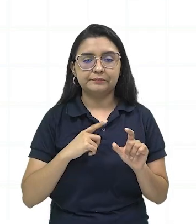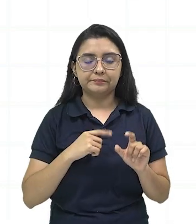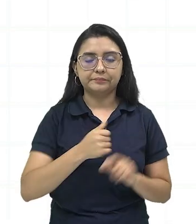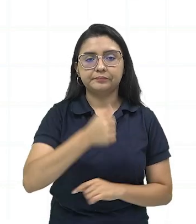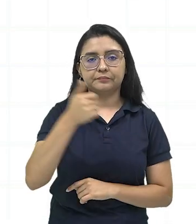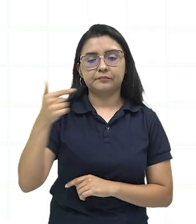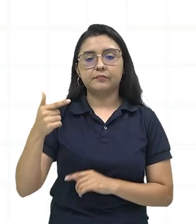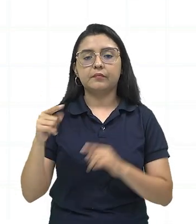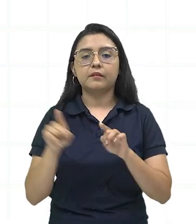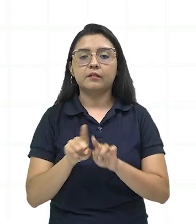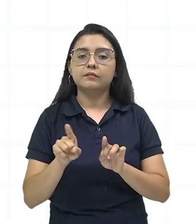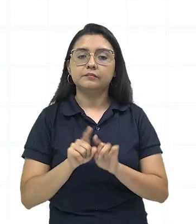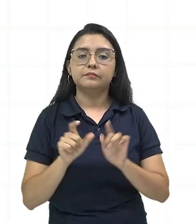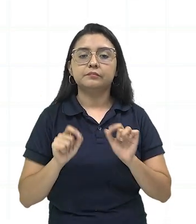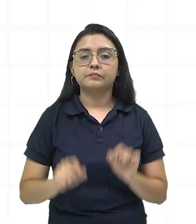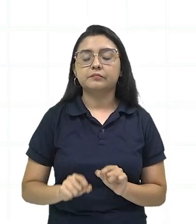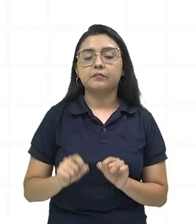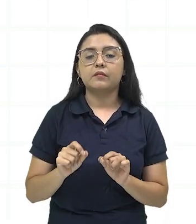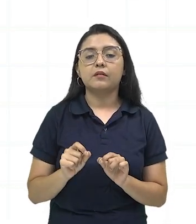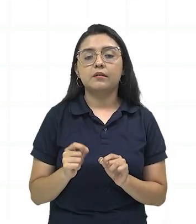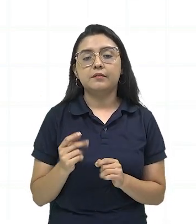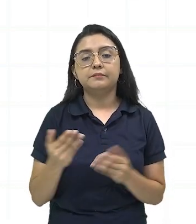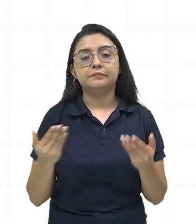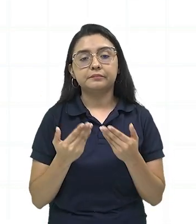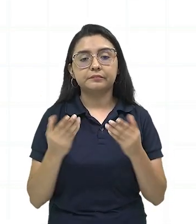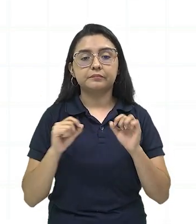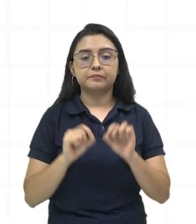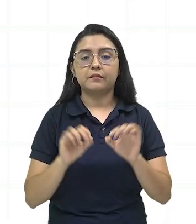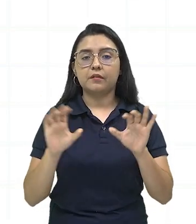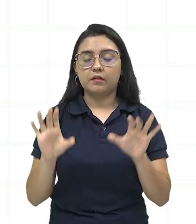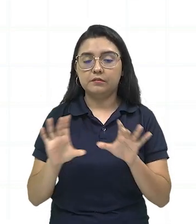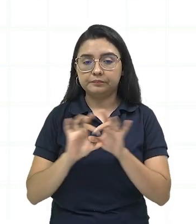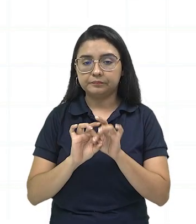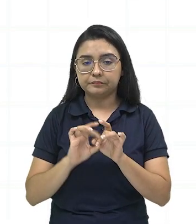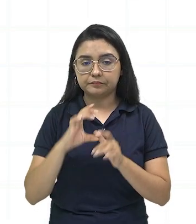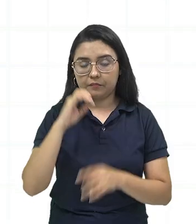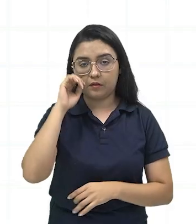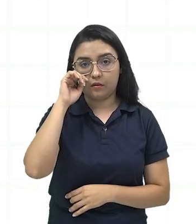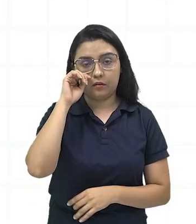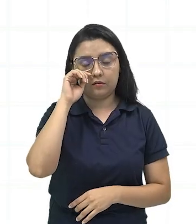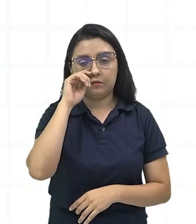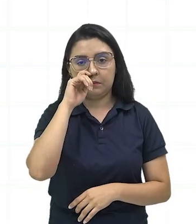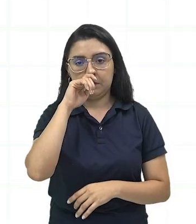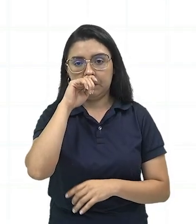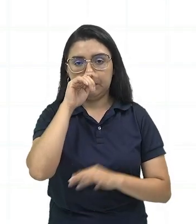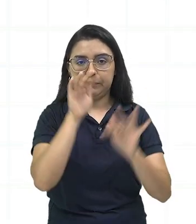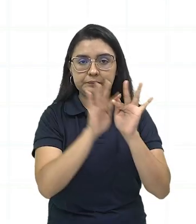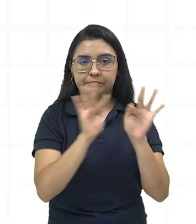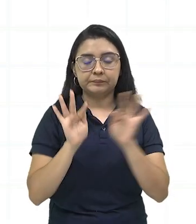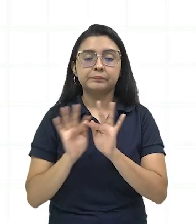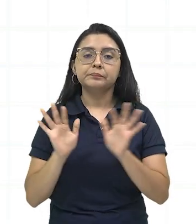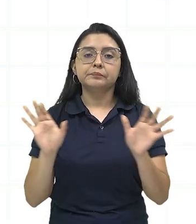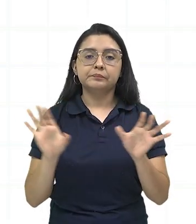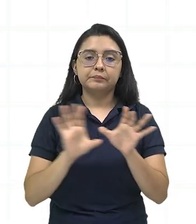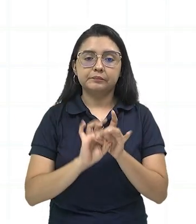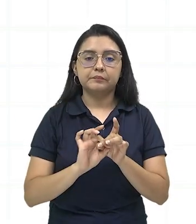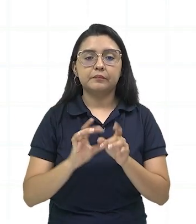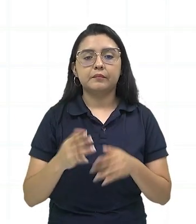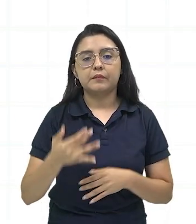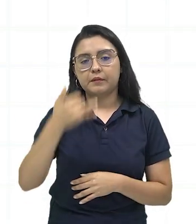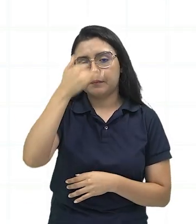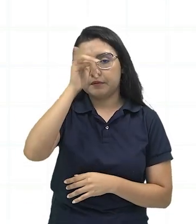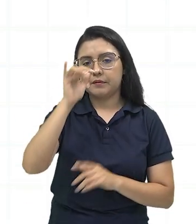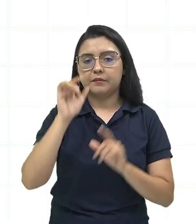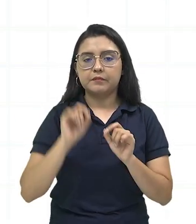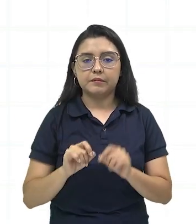gente está unindo as nossas orações do primeiro e do segundo. Aí vejam só. Para evitar a repetição